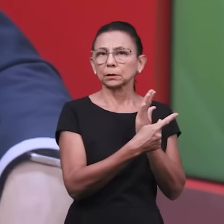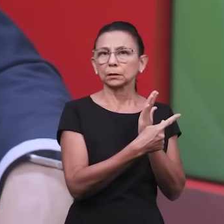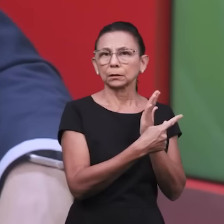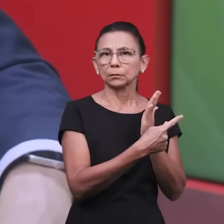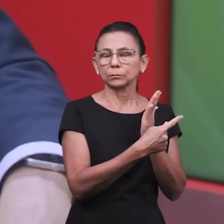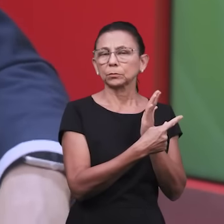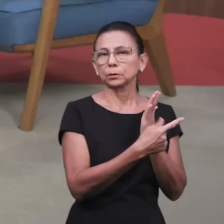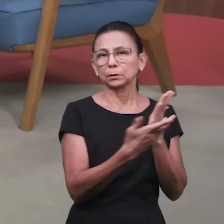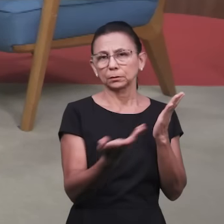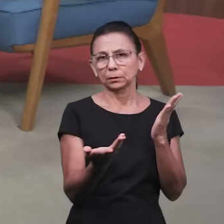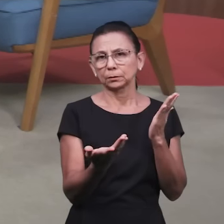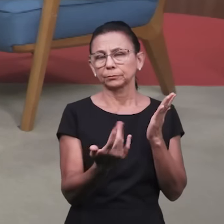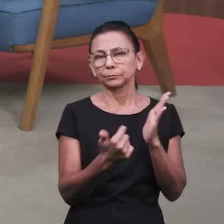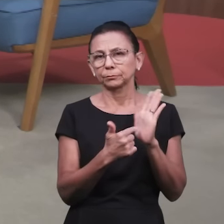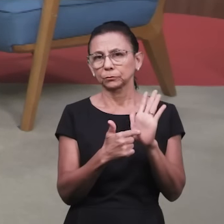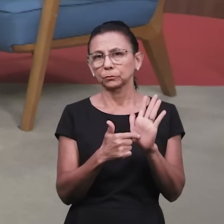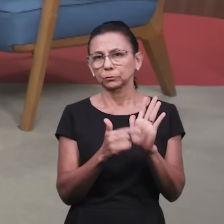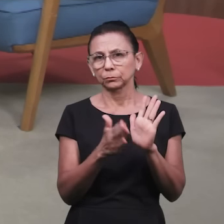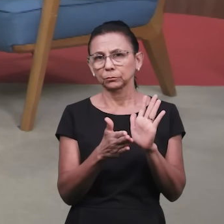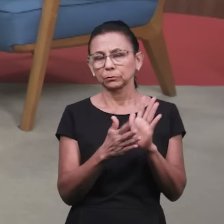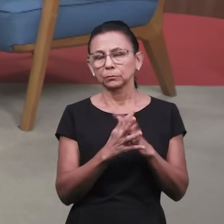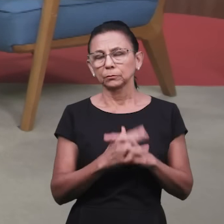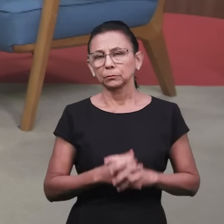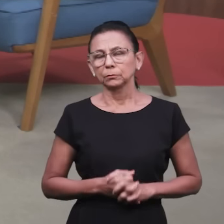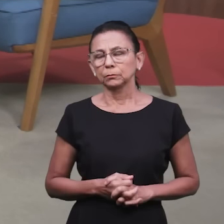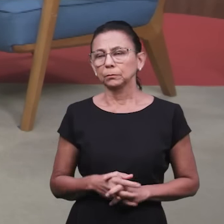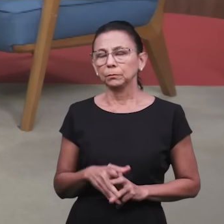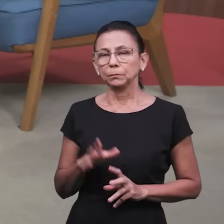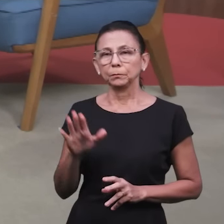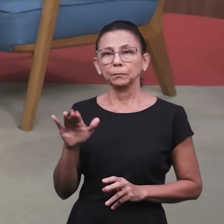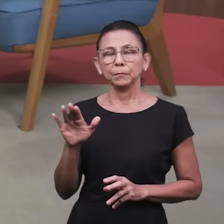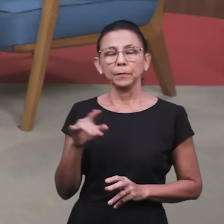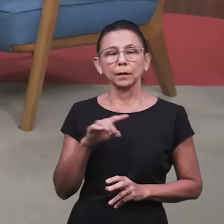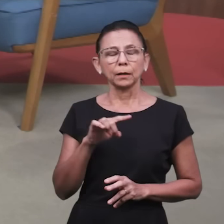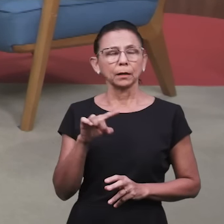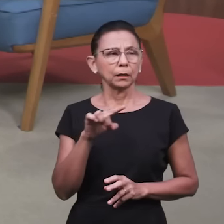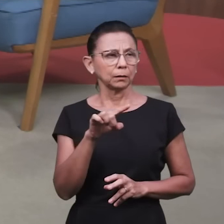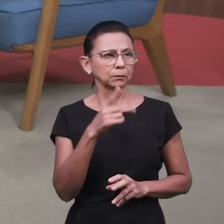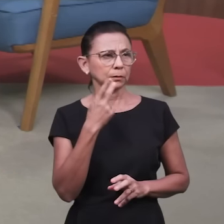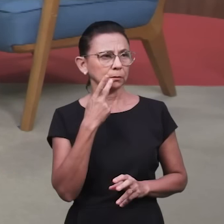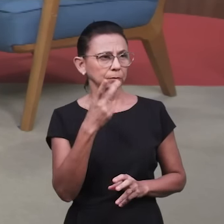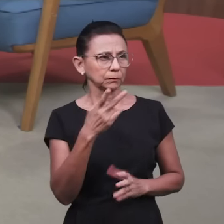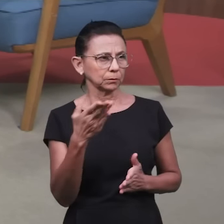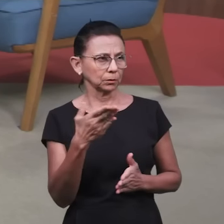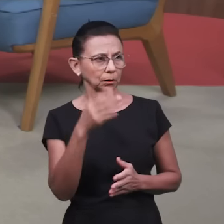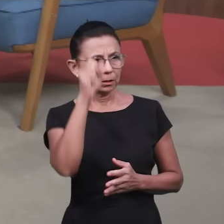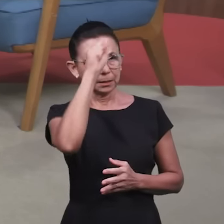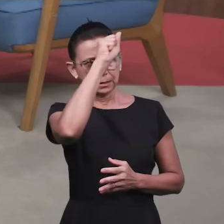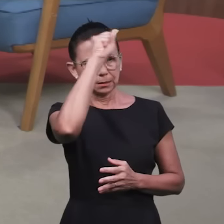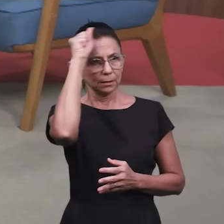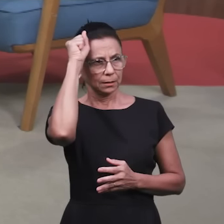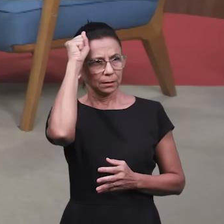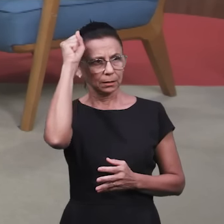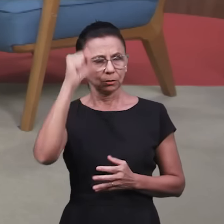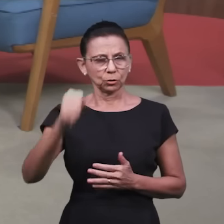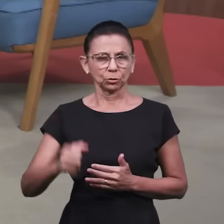então já citar, né, Josias? A fala que você fez agora, Sérgio,